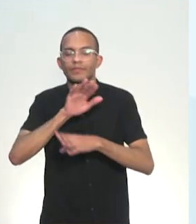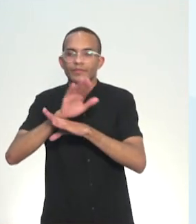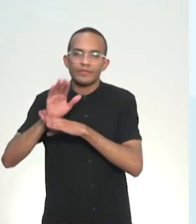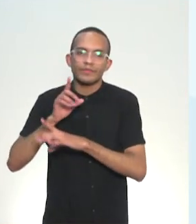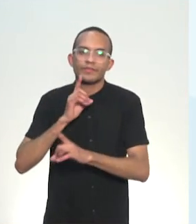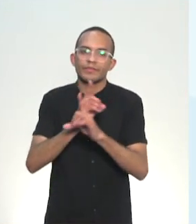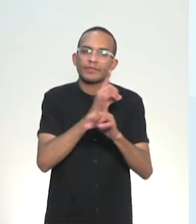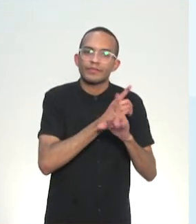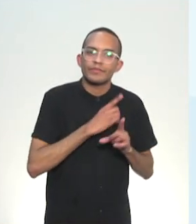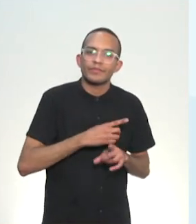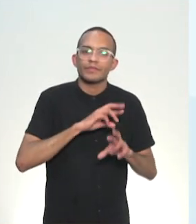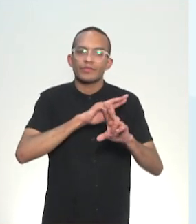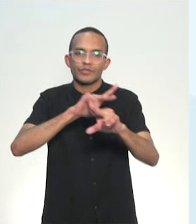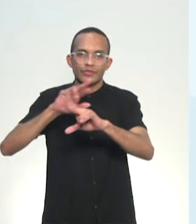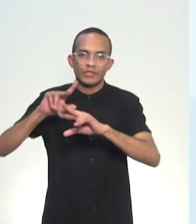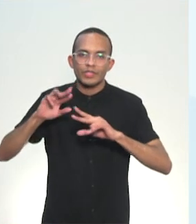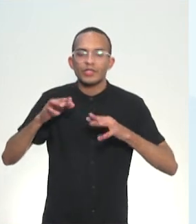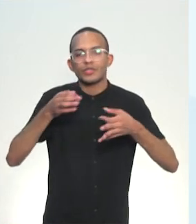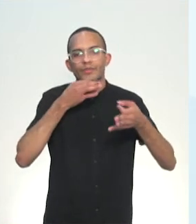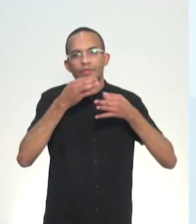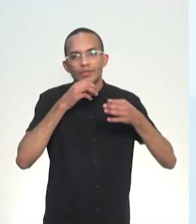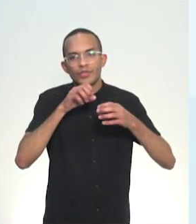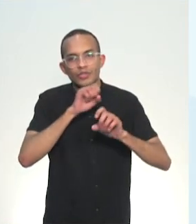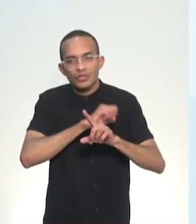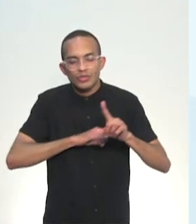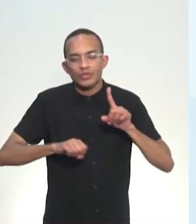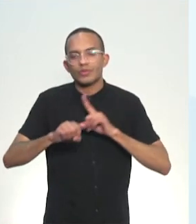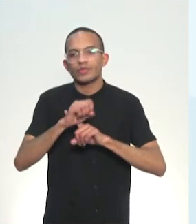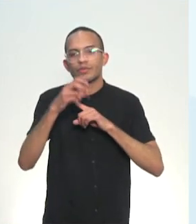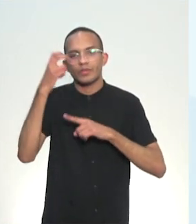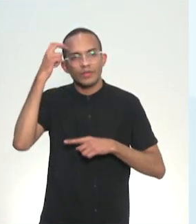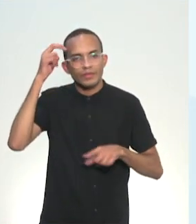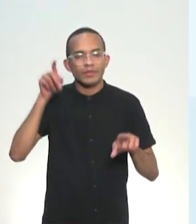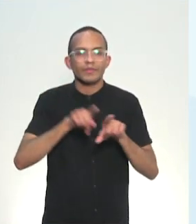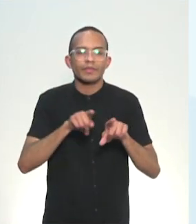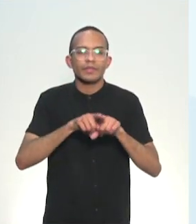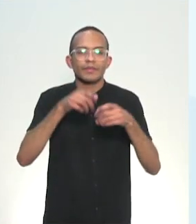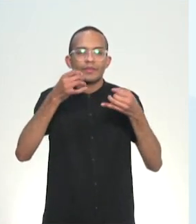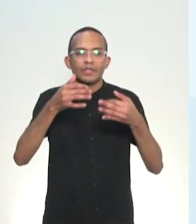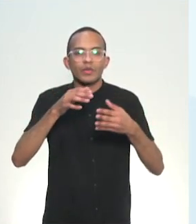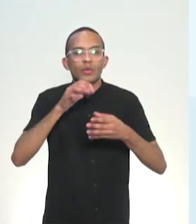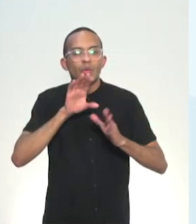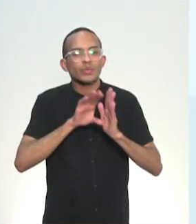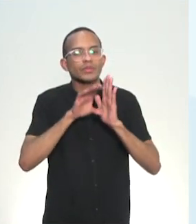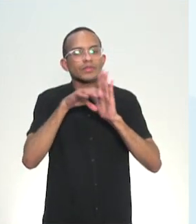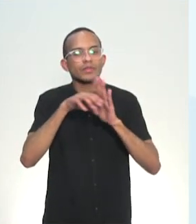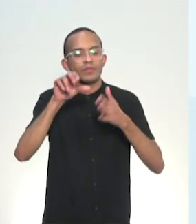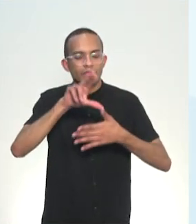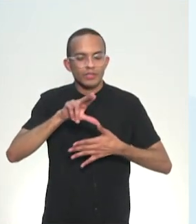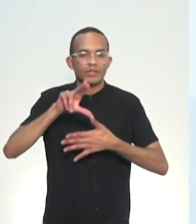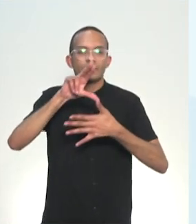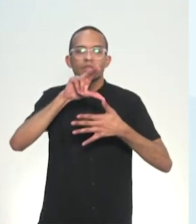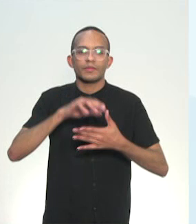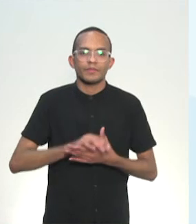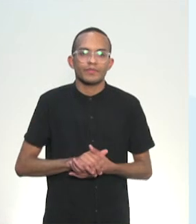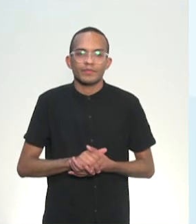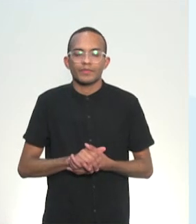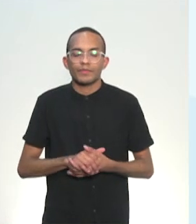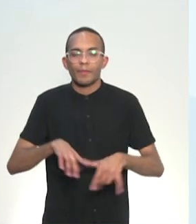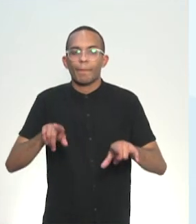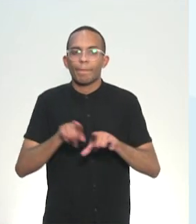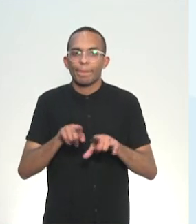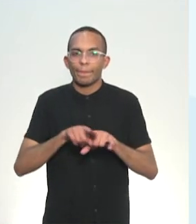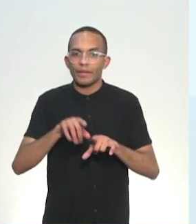permitam diagnosticar diferentes argumentações socioculturais para explicar o conceito de América Latina.